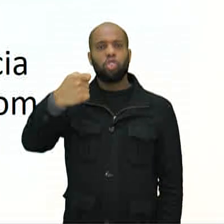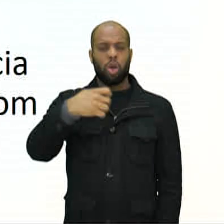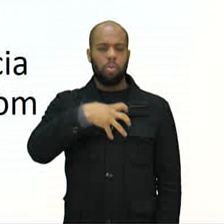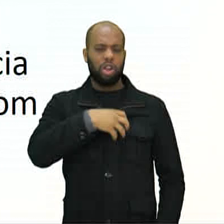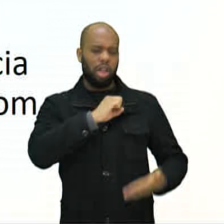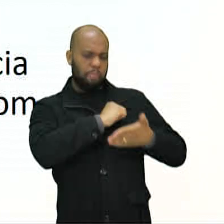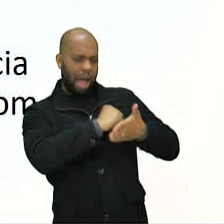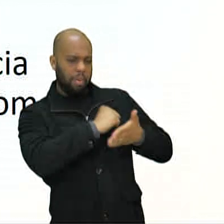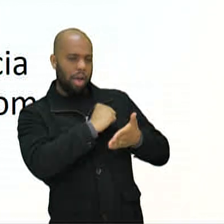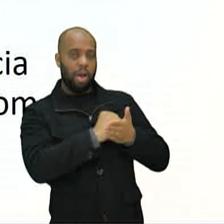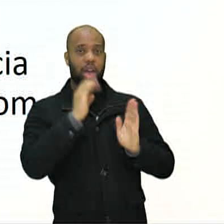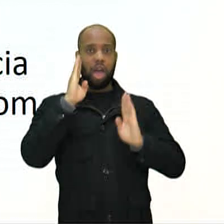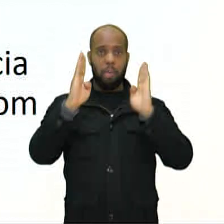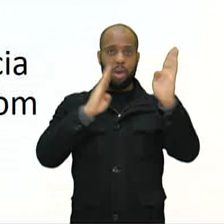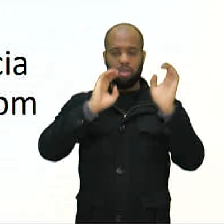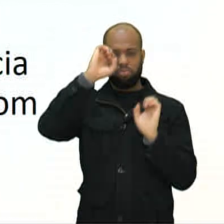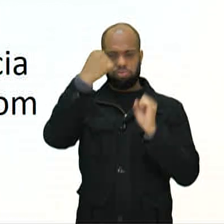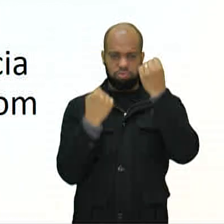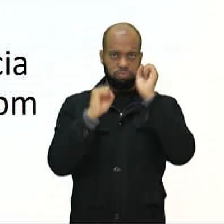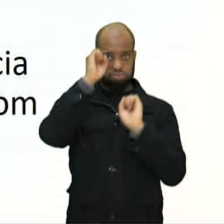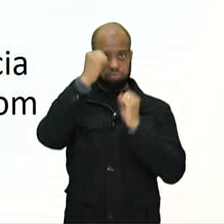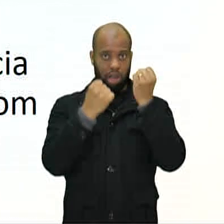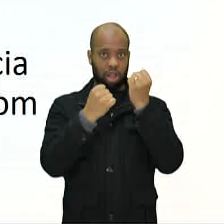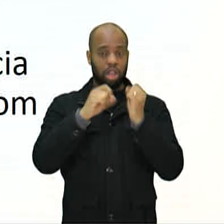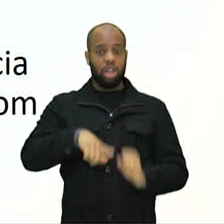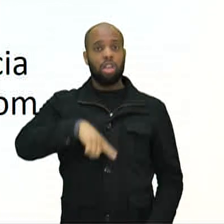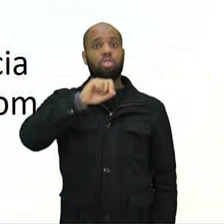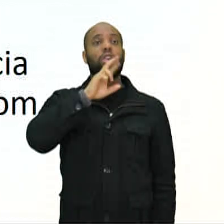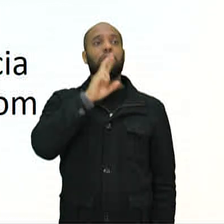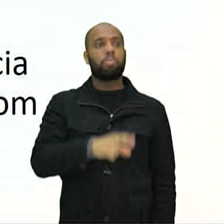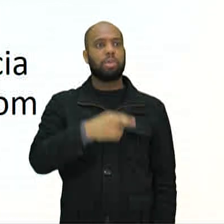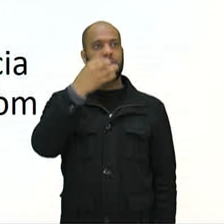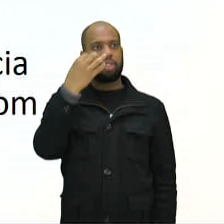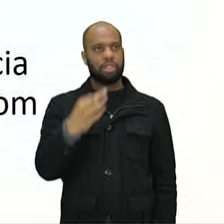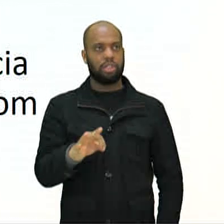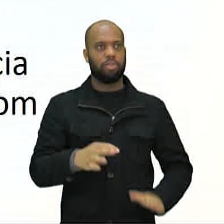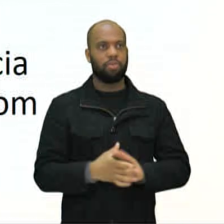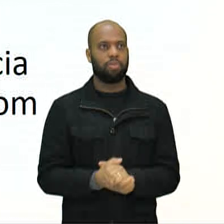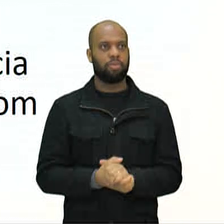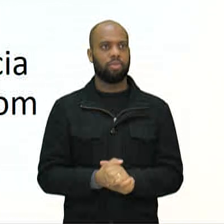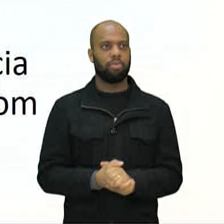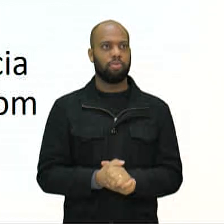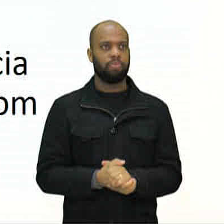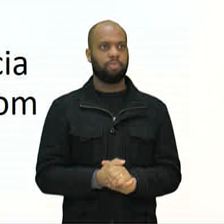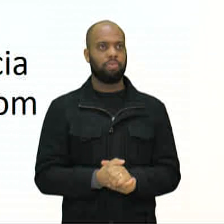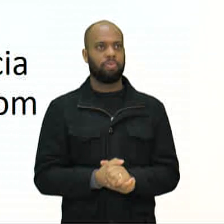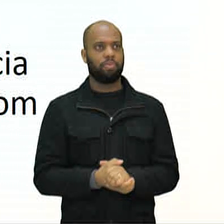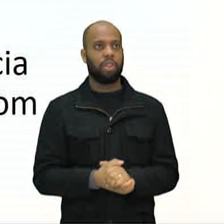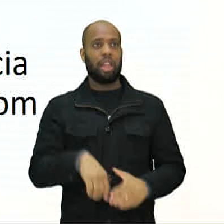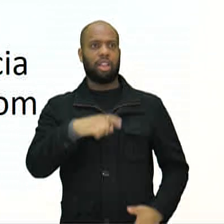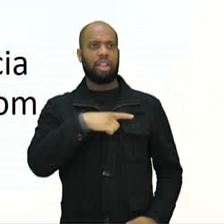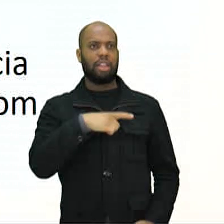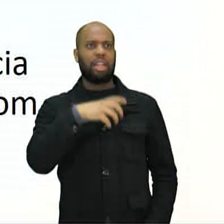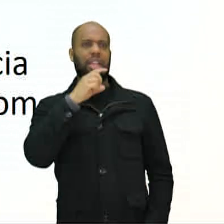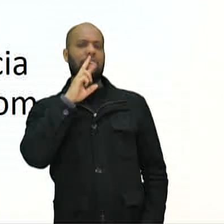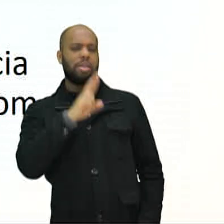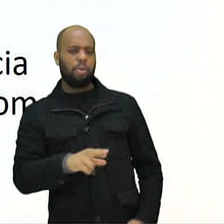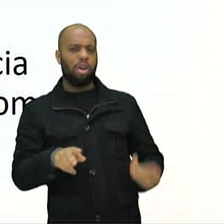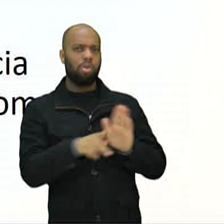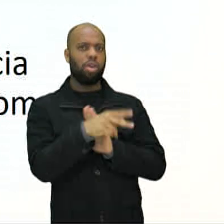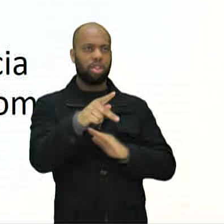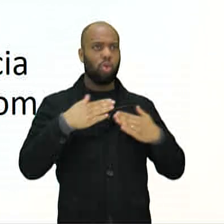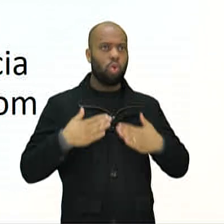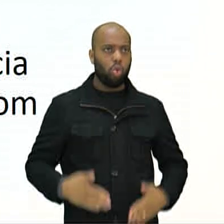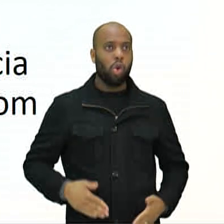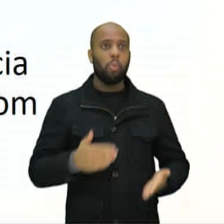frequência cardíaca durante a prática de exercício físico, assinale a alternativa correta. Letra A. Uma das respostas do